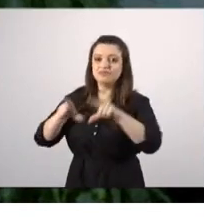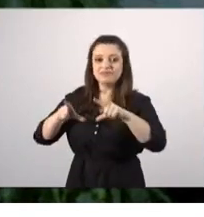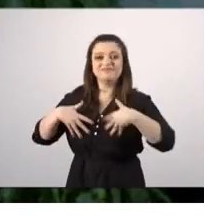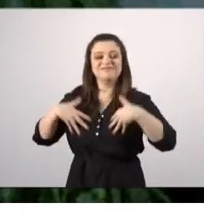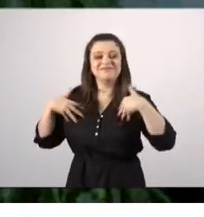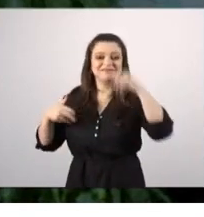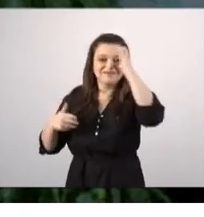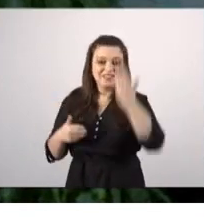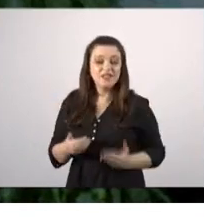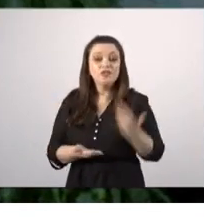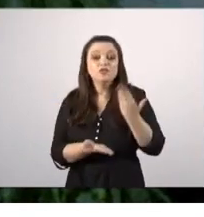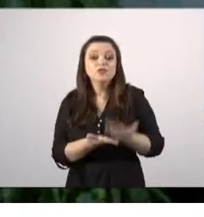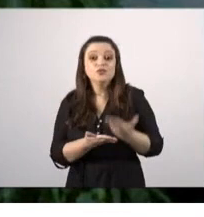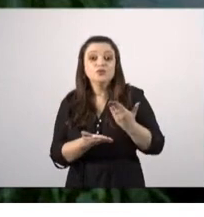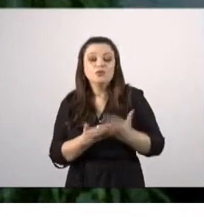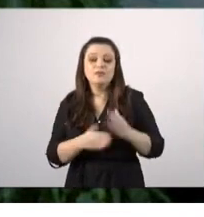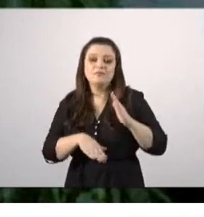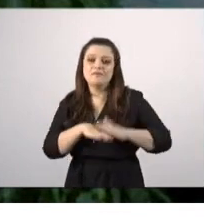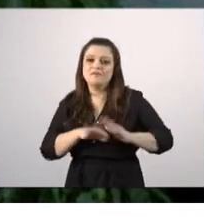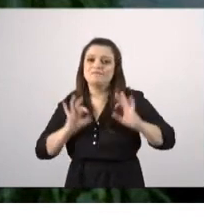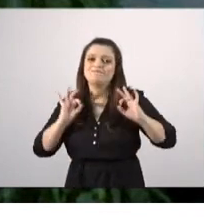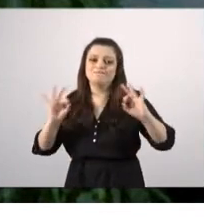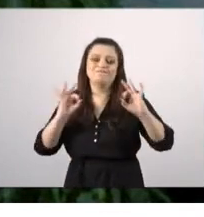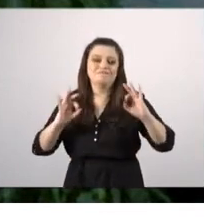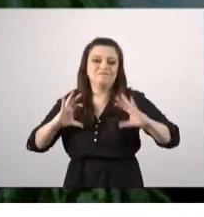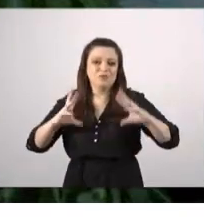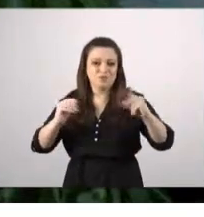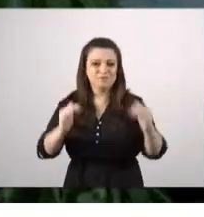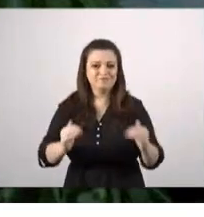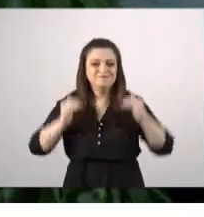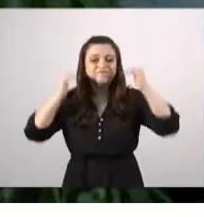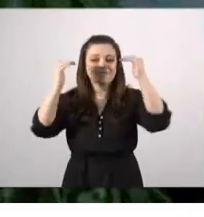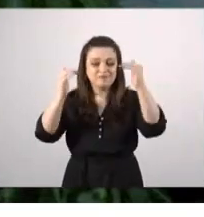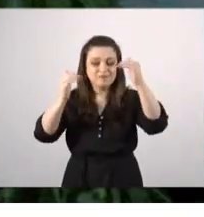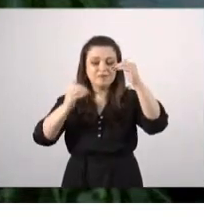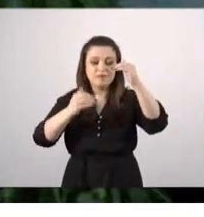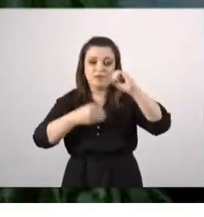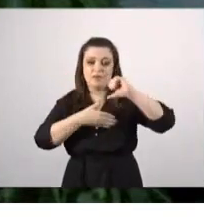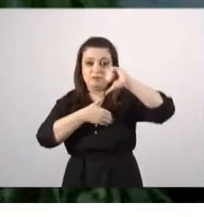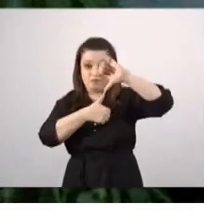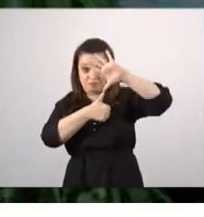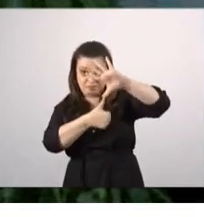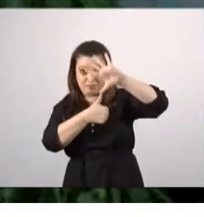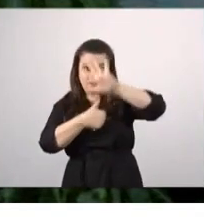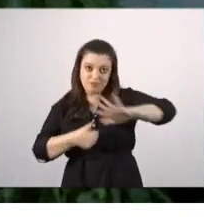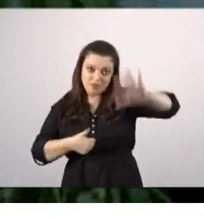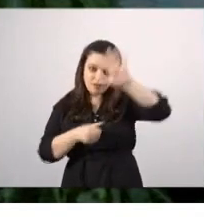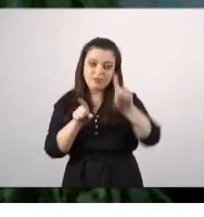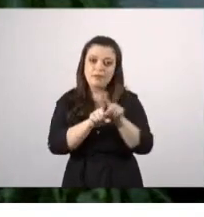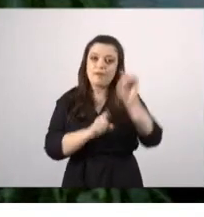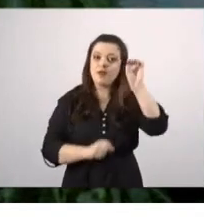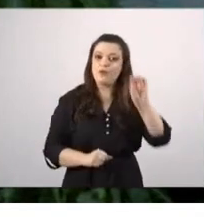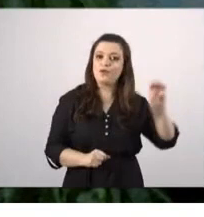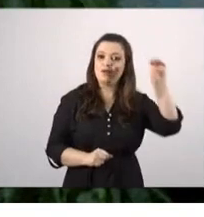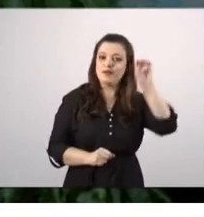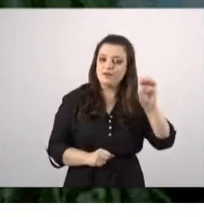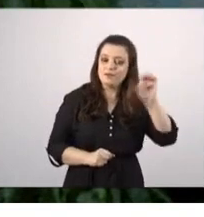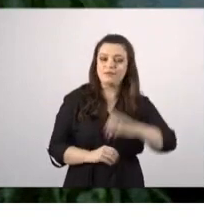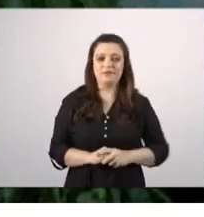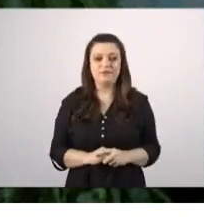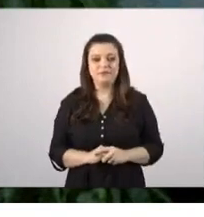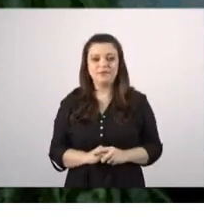with the finest scholars from South America, North America, and Europe. Yours is